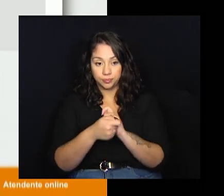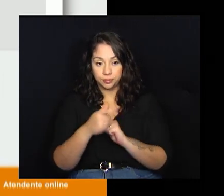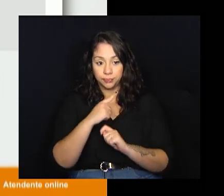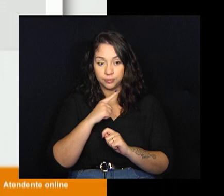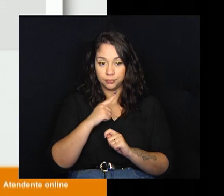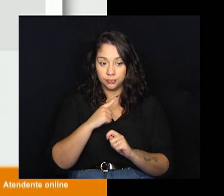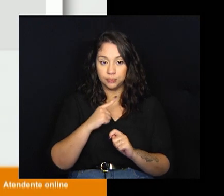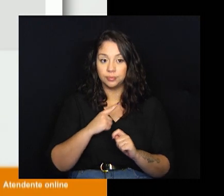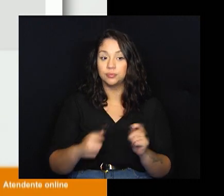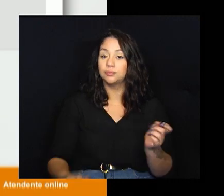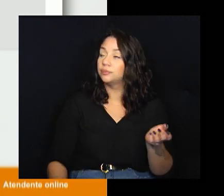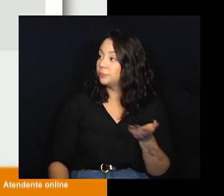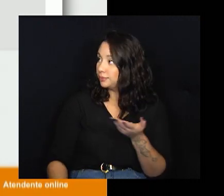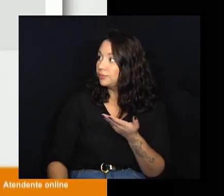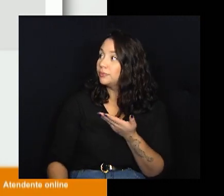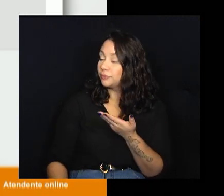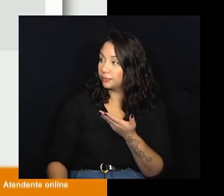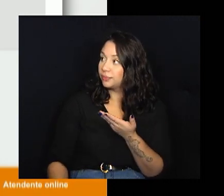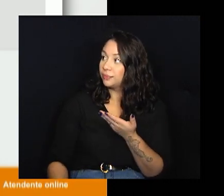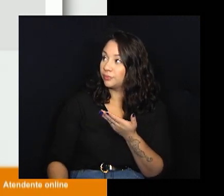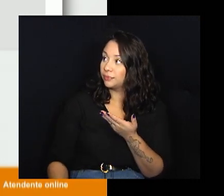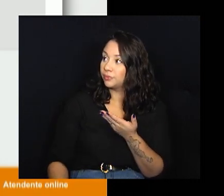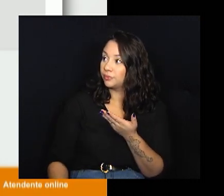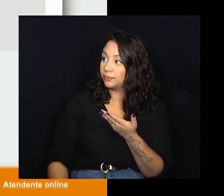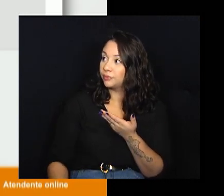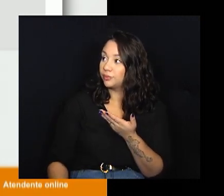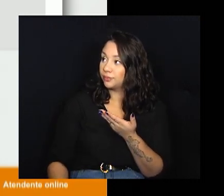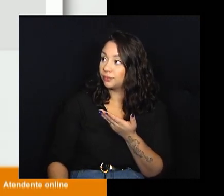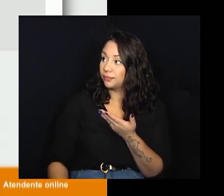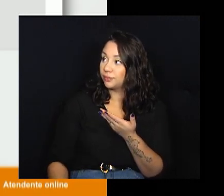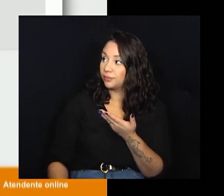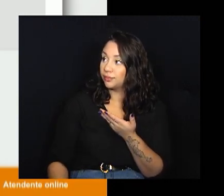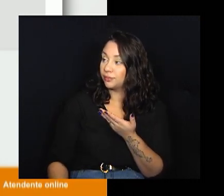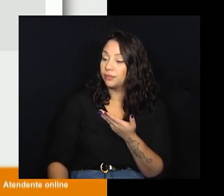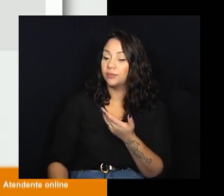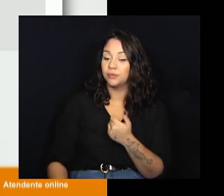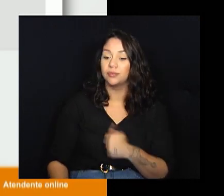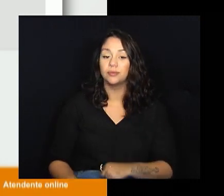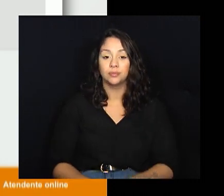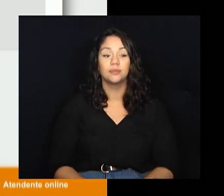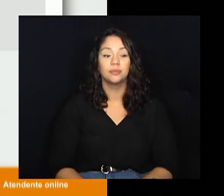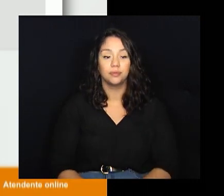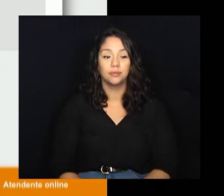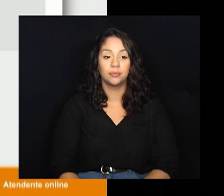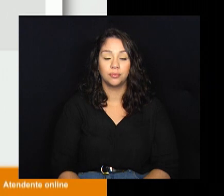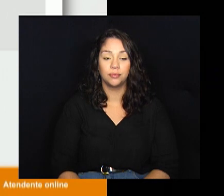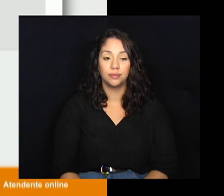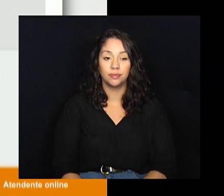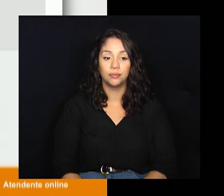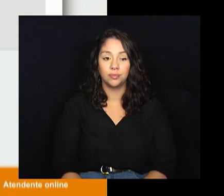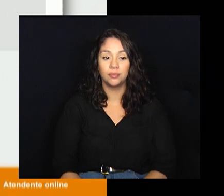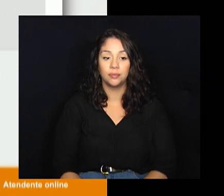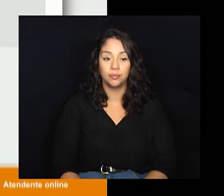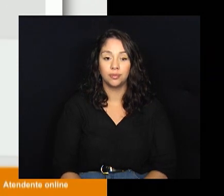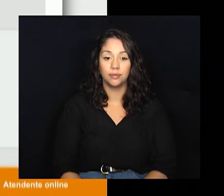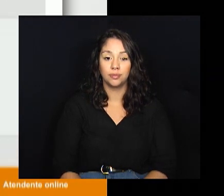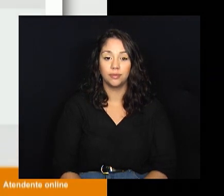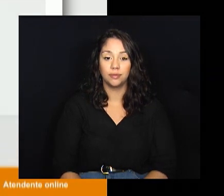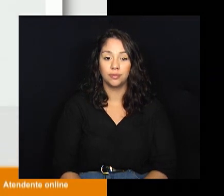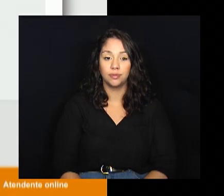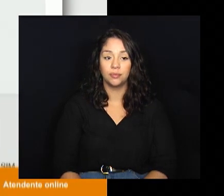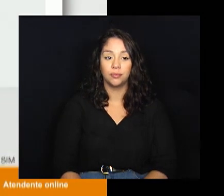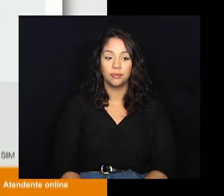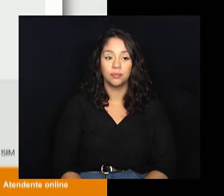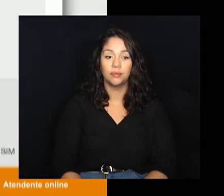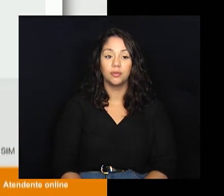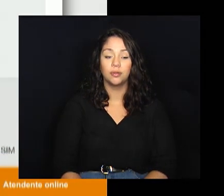almoxarife que é uma vaga precisa de ensino médio completo experiência de seis meses salário de 1800